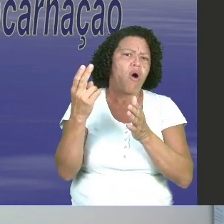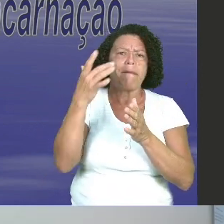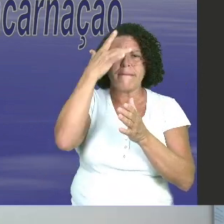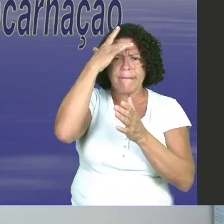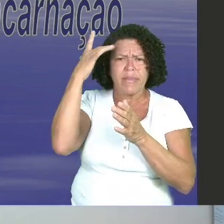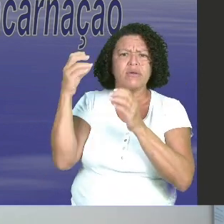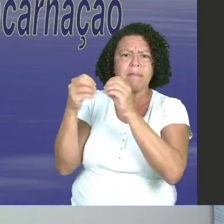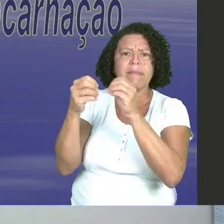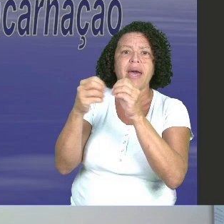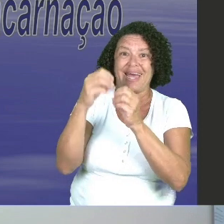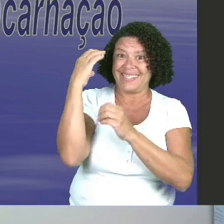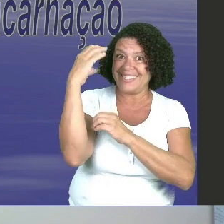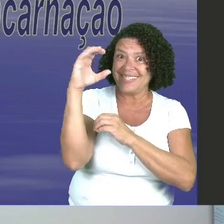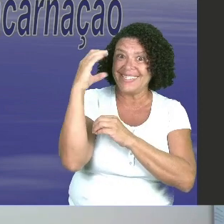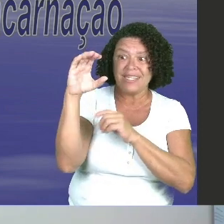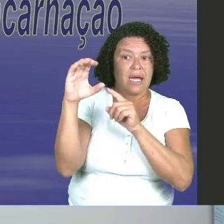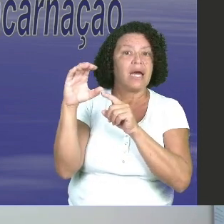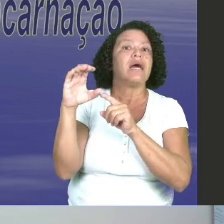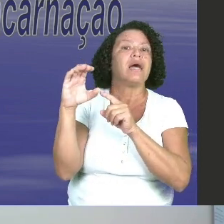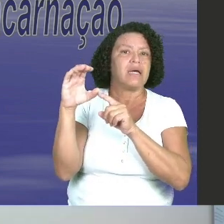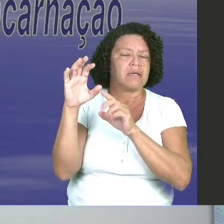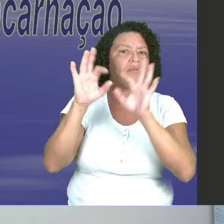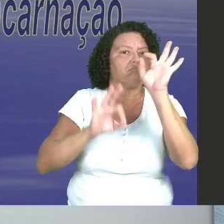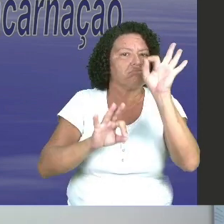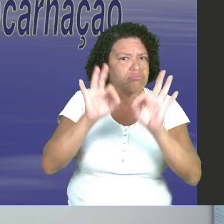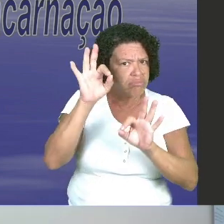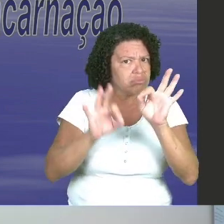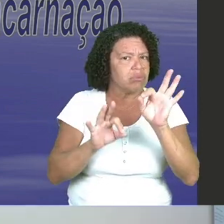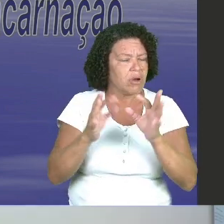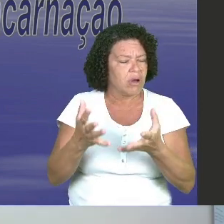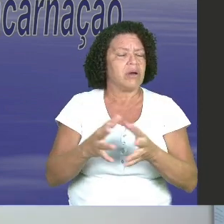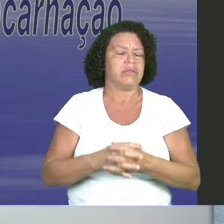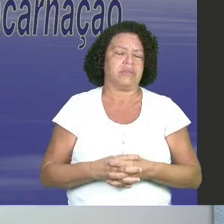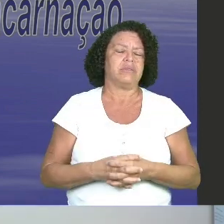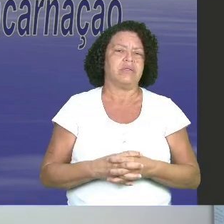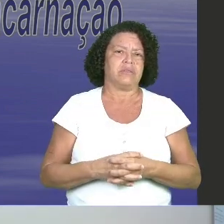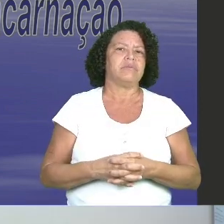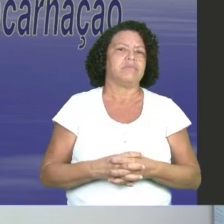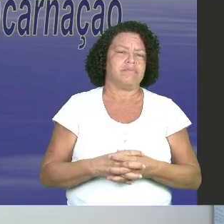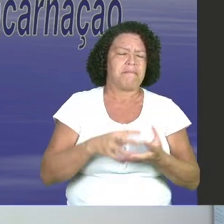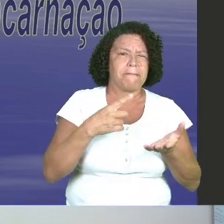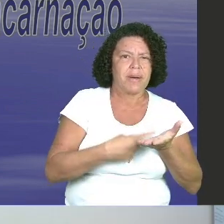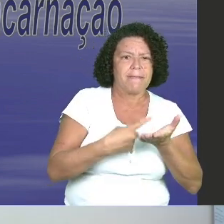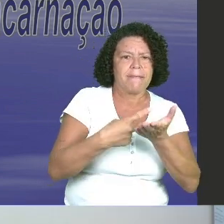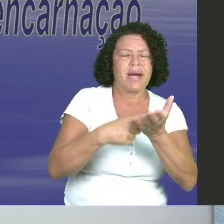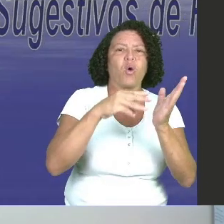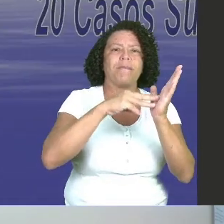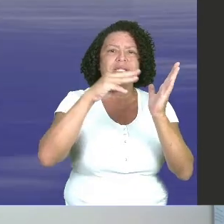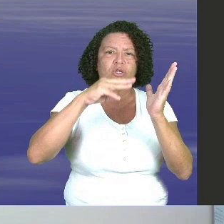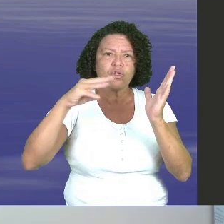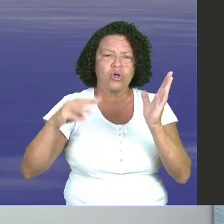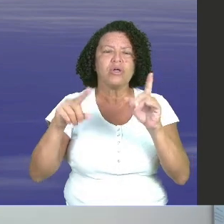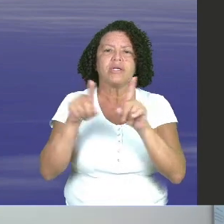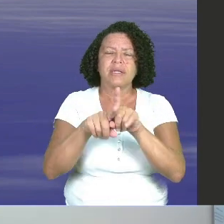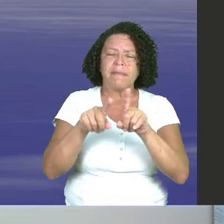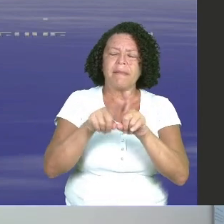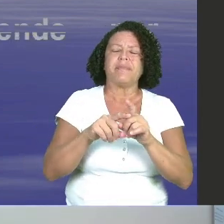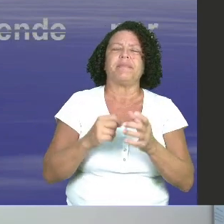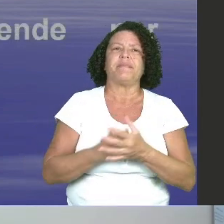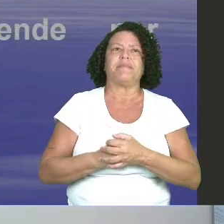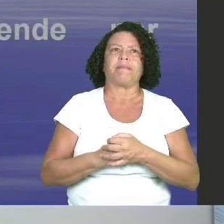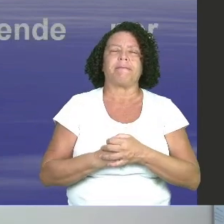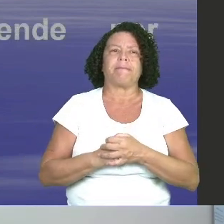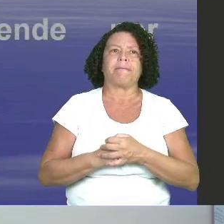algo científico, organizado, elaborado e com metodologia.